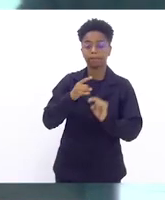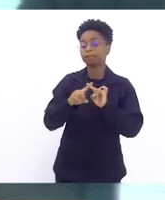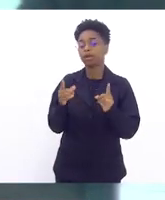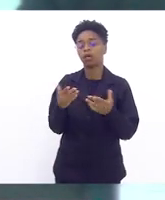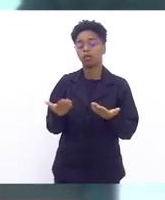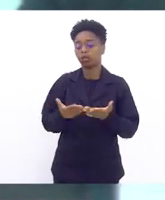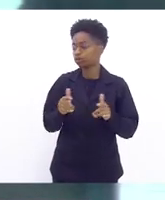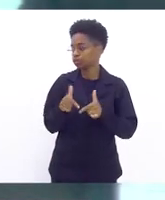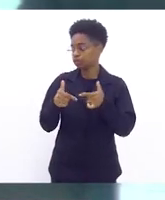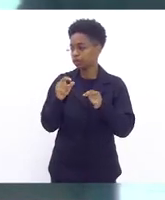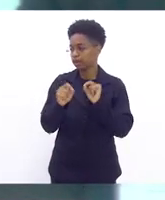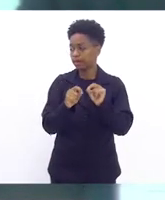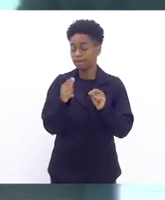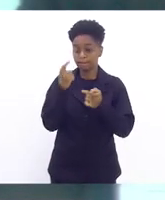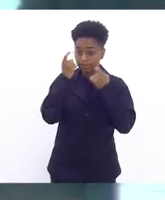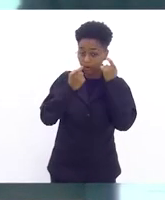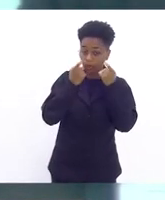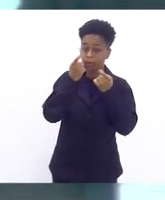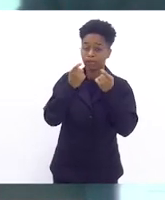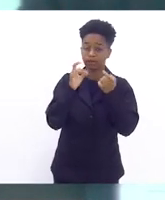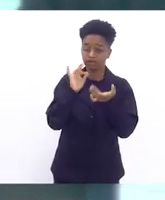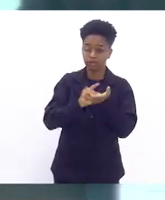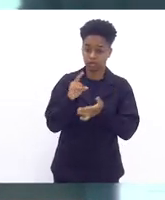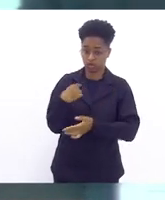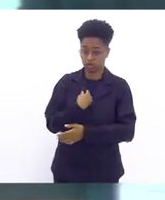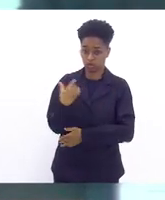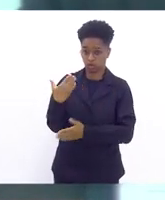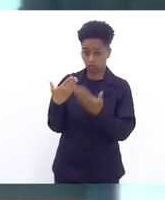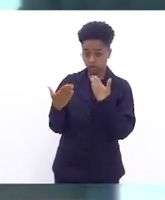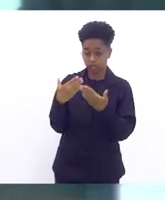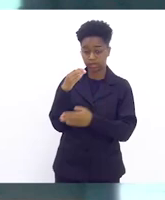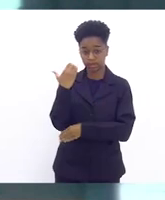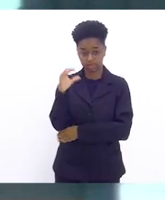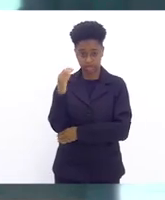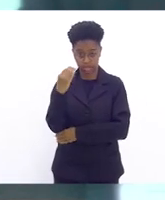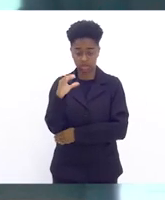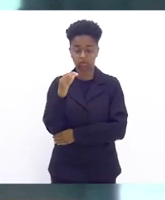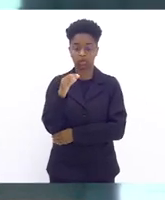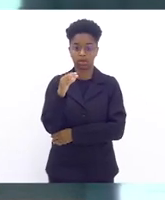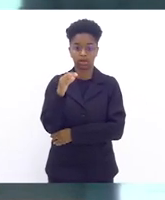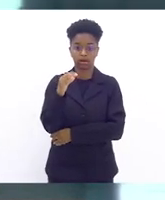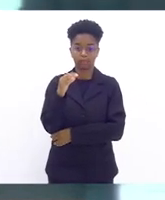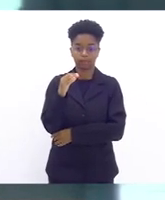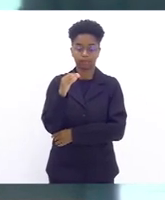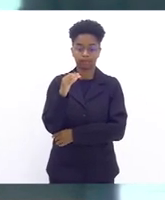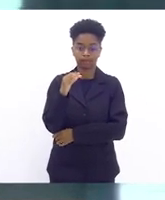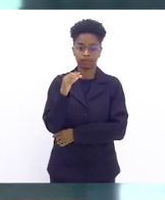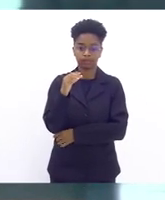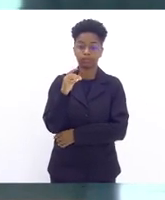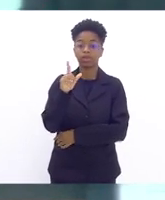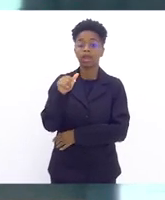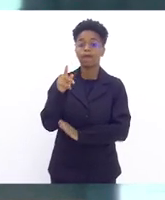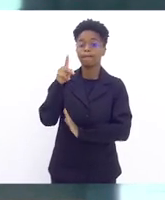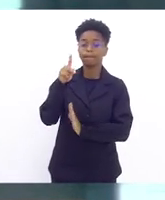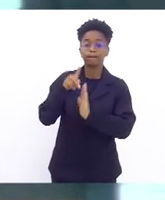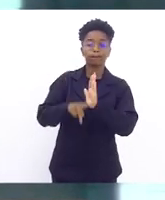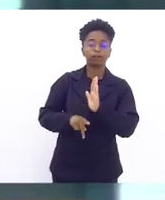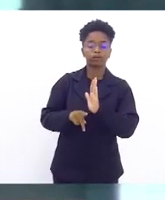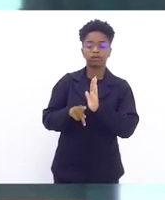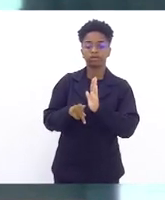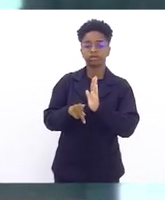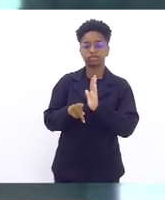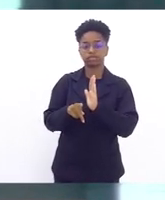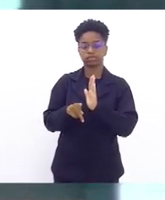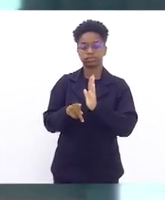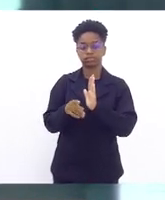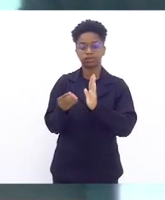o que a gente tá preocupado Inclusive a gente tá começando lá em Niterói na terra do nosso querido de errar lá no pezzetti é um projeto de de